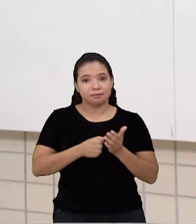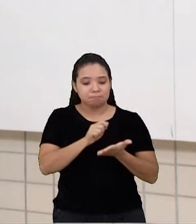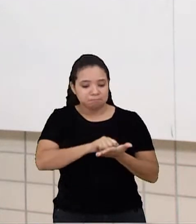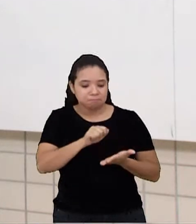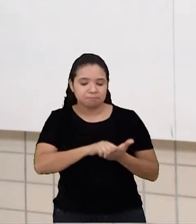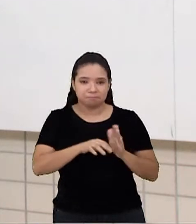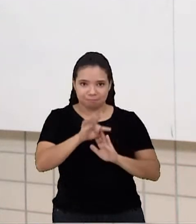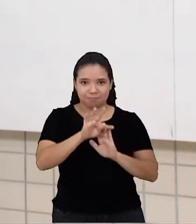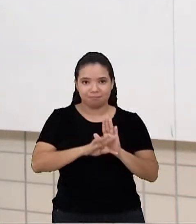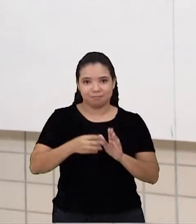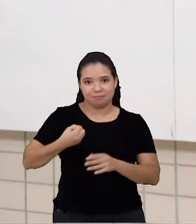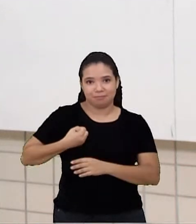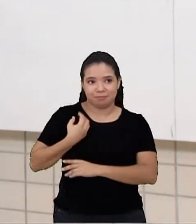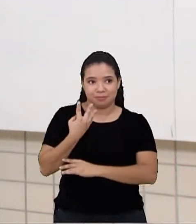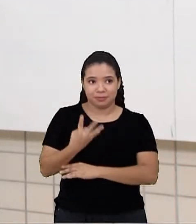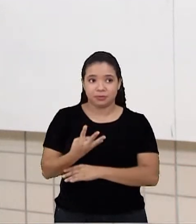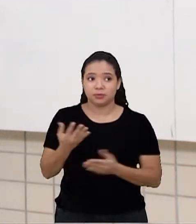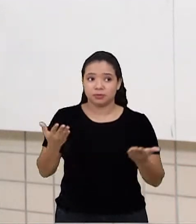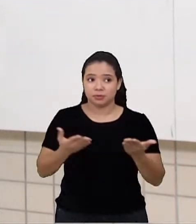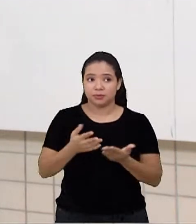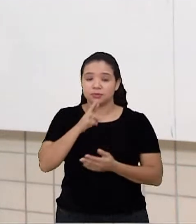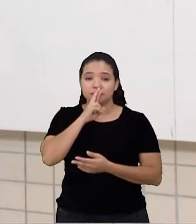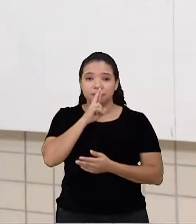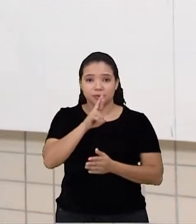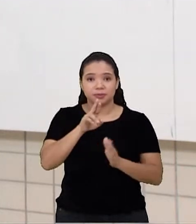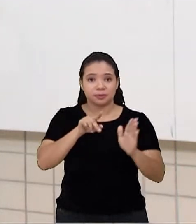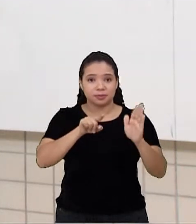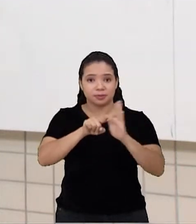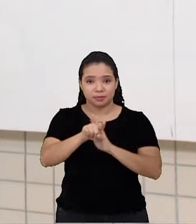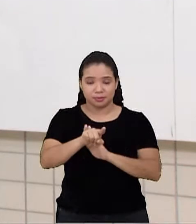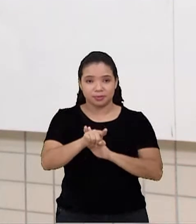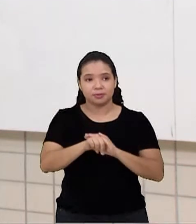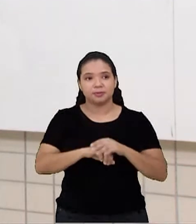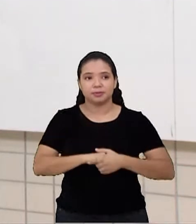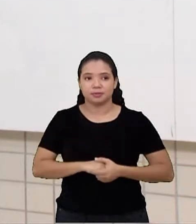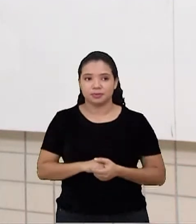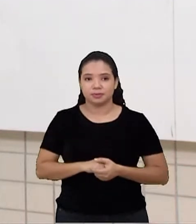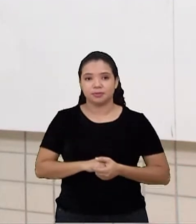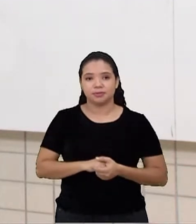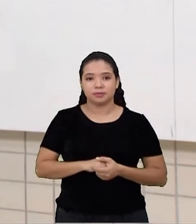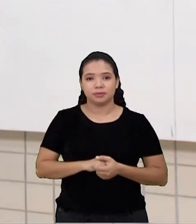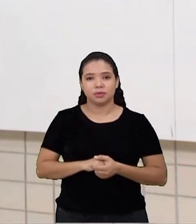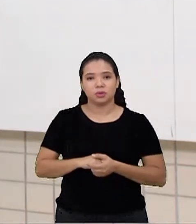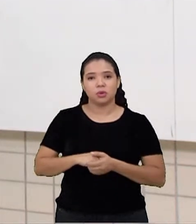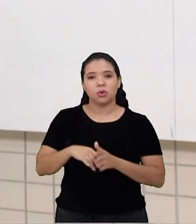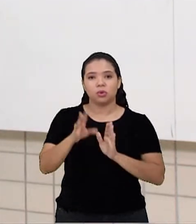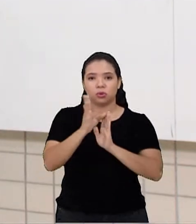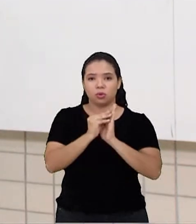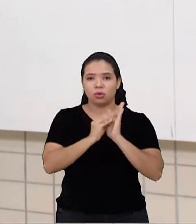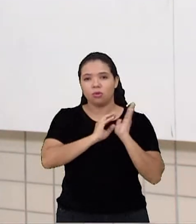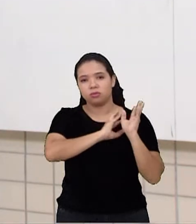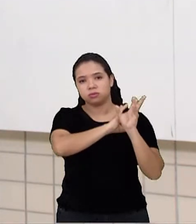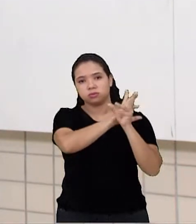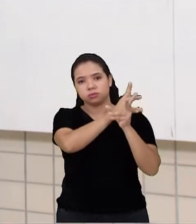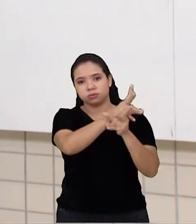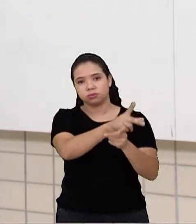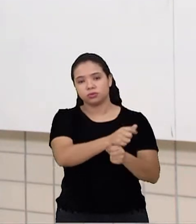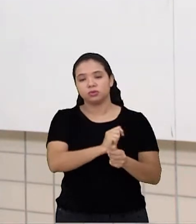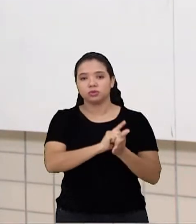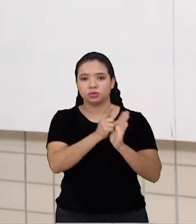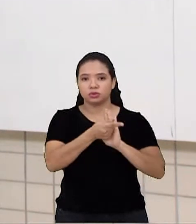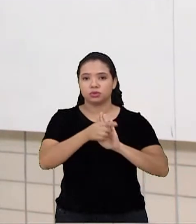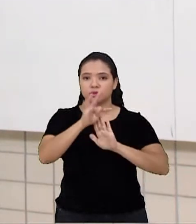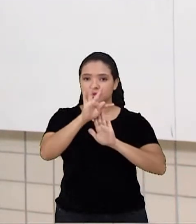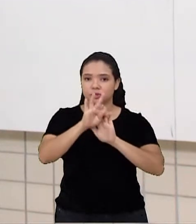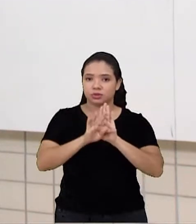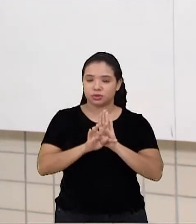de PPT. Iremos responder algumas questões e revisar um pouco, relembrar os gêneros textuais que nós estudamos